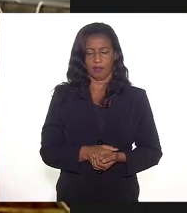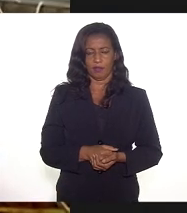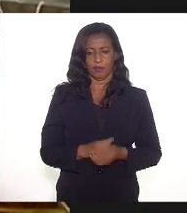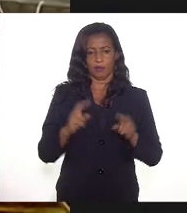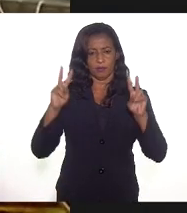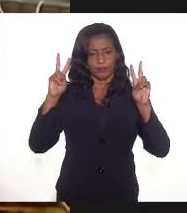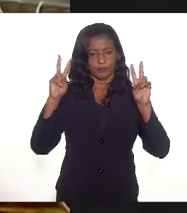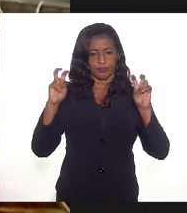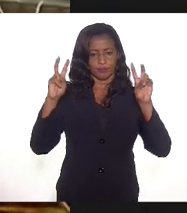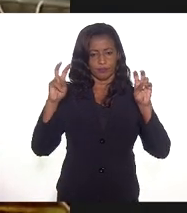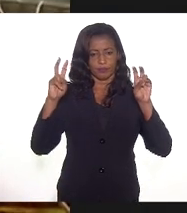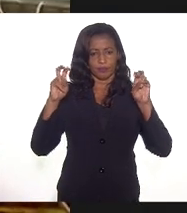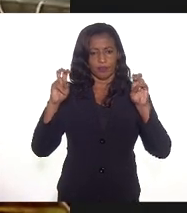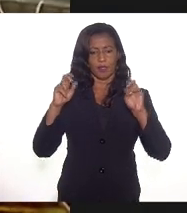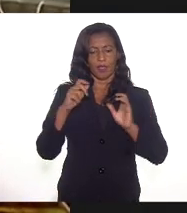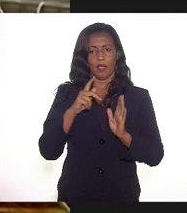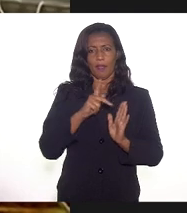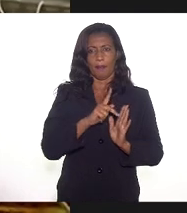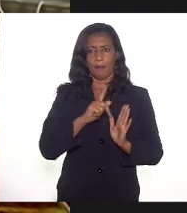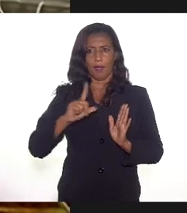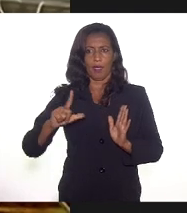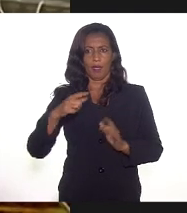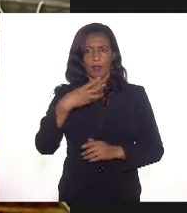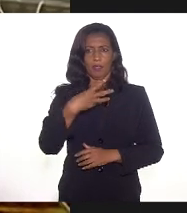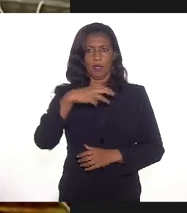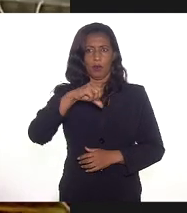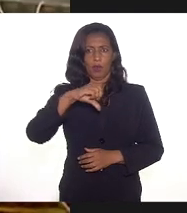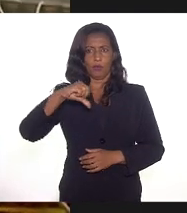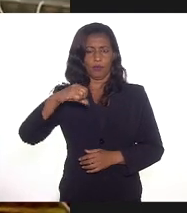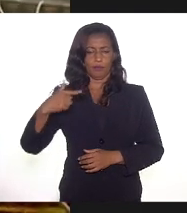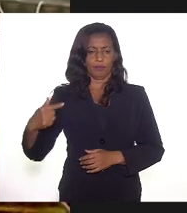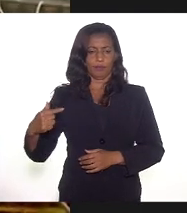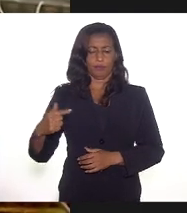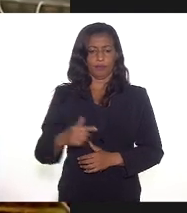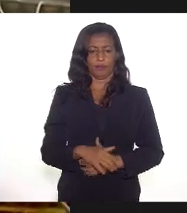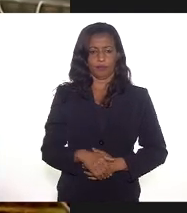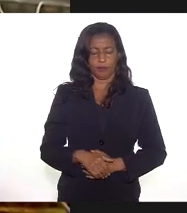trata-se do PL 3997.